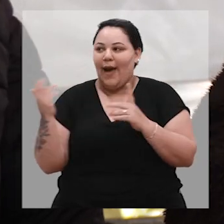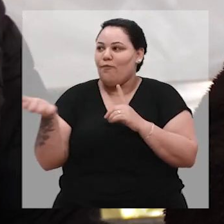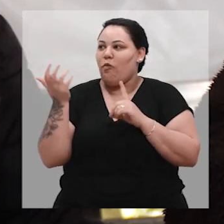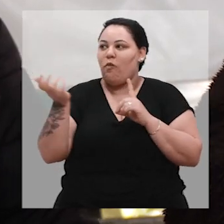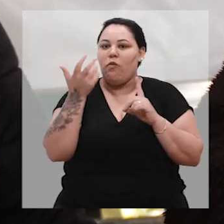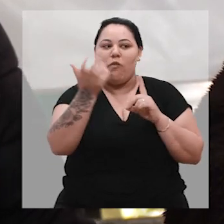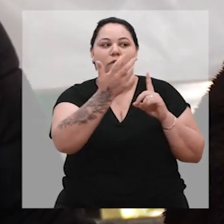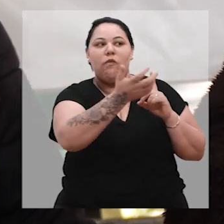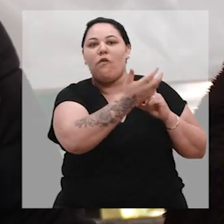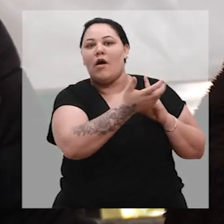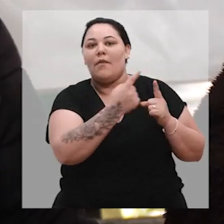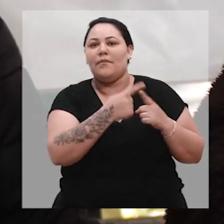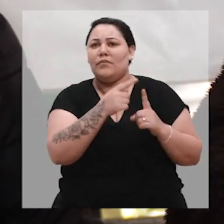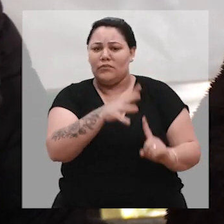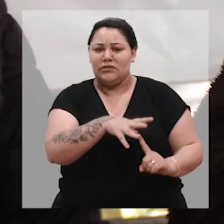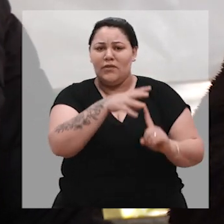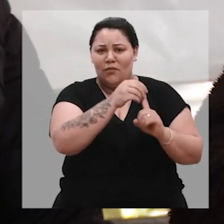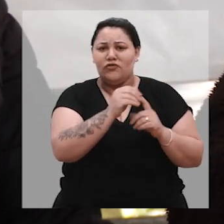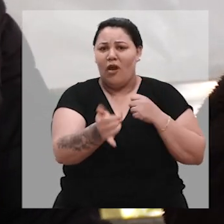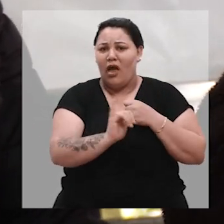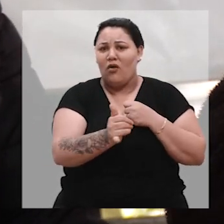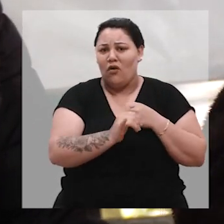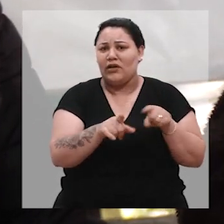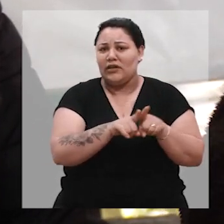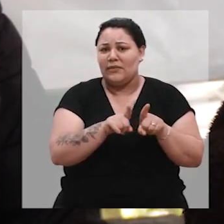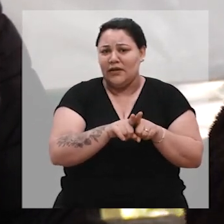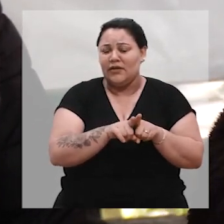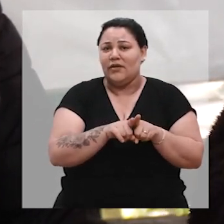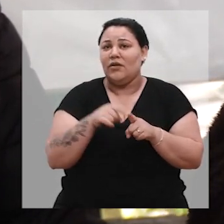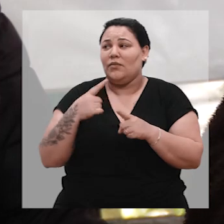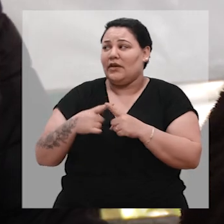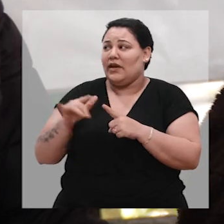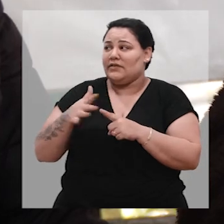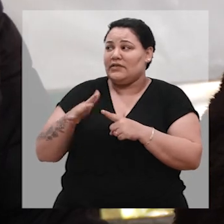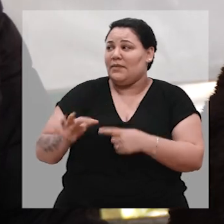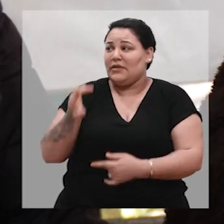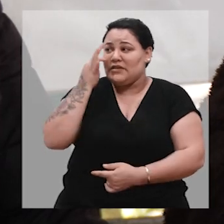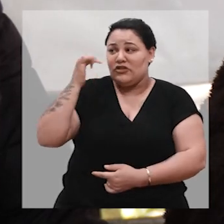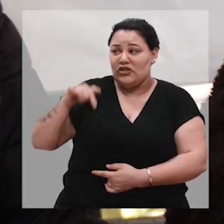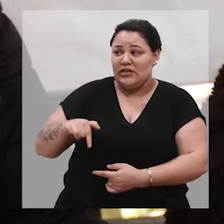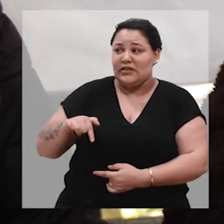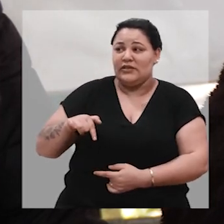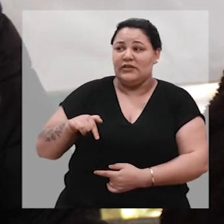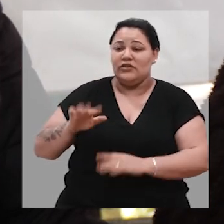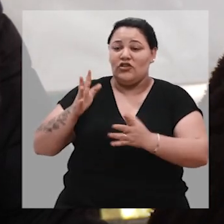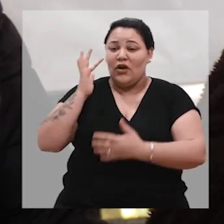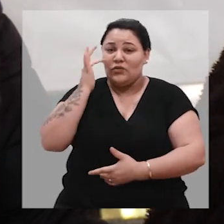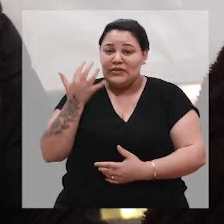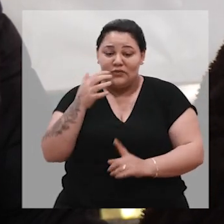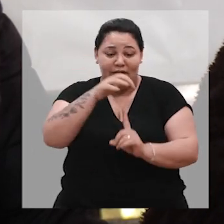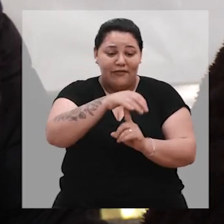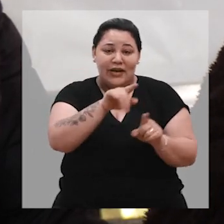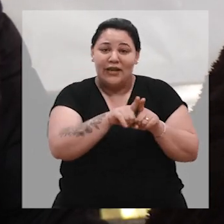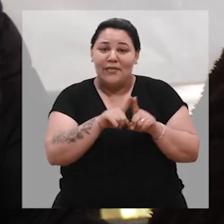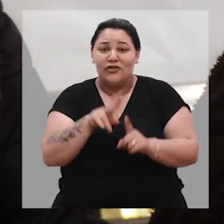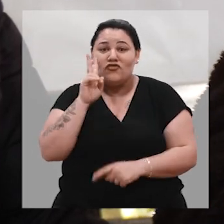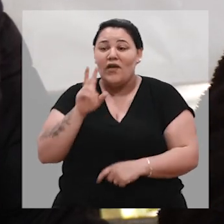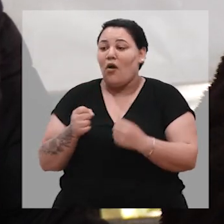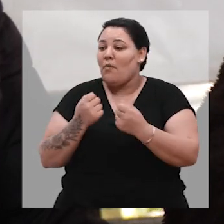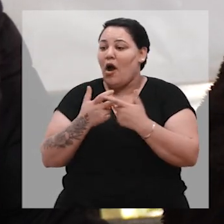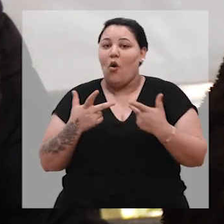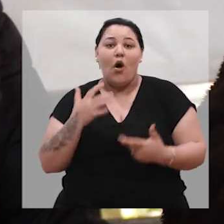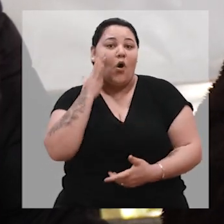redor, ele serve como fonte de inspiração. Principalmente para crônica, isso que é interessante. Às vezes a gente está aqui na praça, e isso já aconteceu muitas vezes na